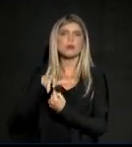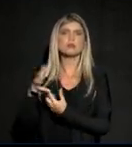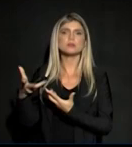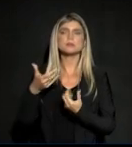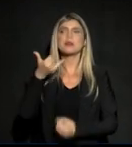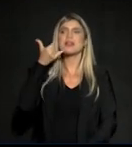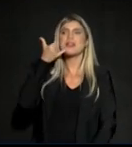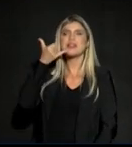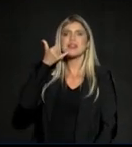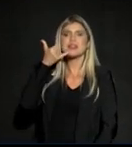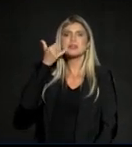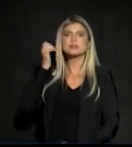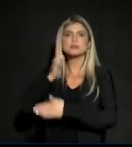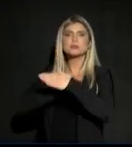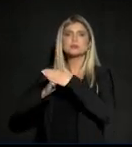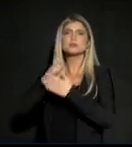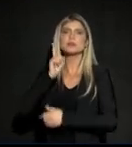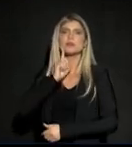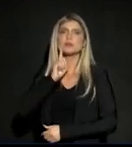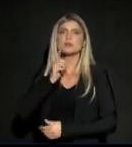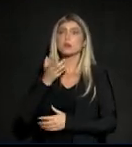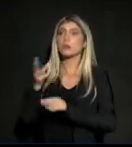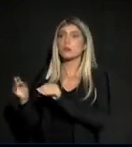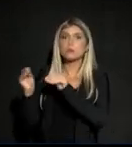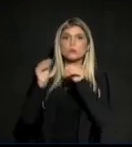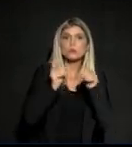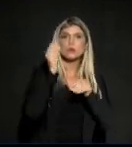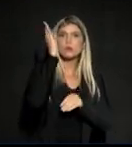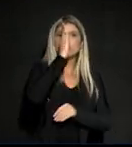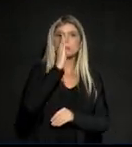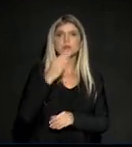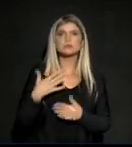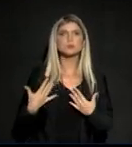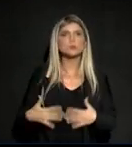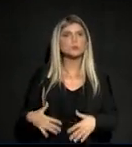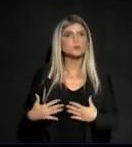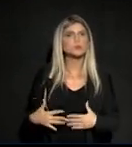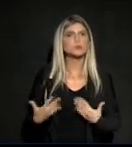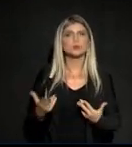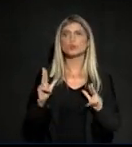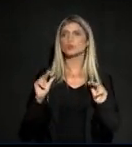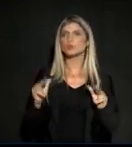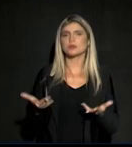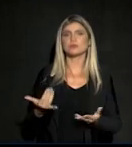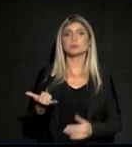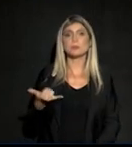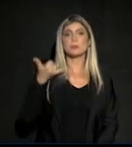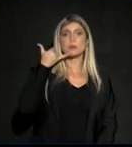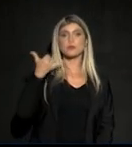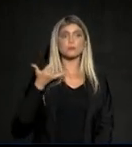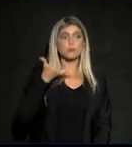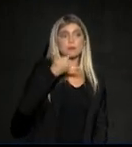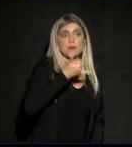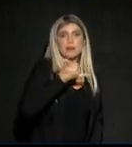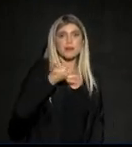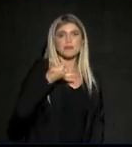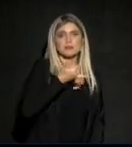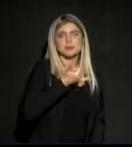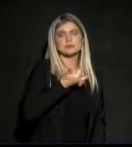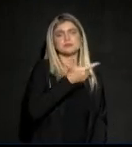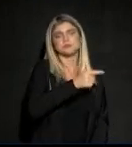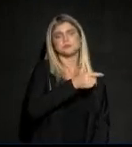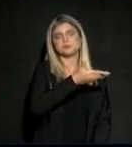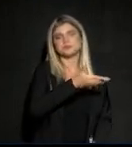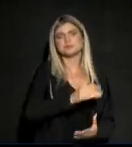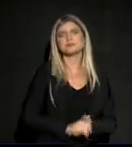para o Brasil. Isso tem acontecido recentemente. Acho que eles tinham que ligar para o Montezano. Aliás, eu sempre passo o telefone do Montezano. Então, assim,